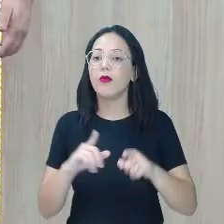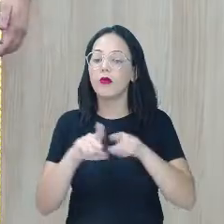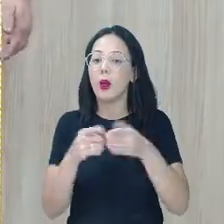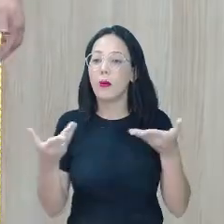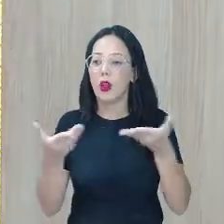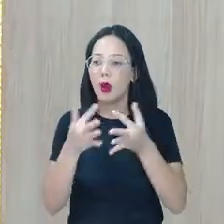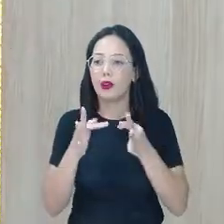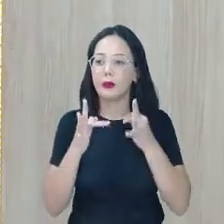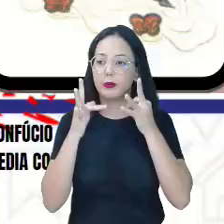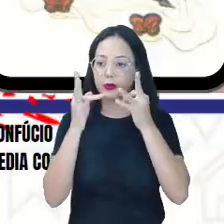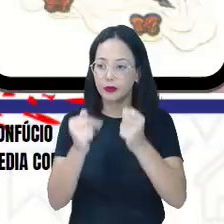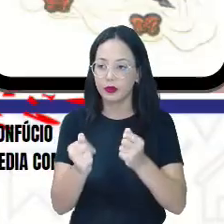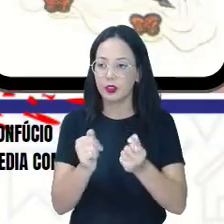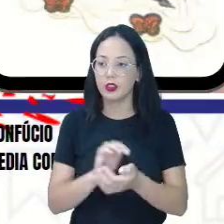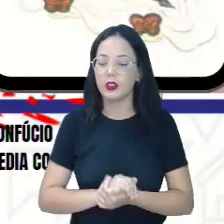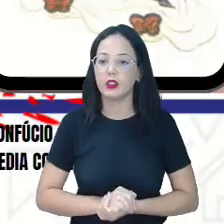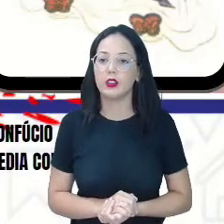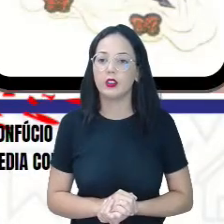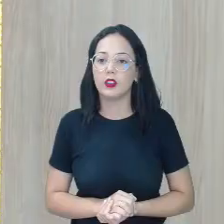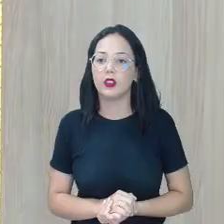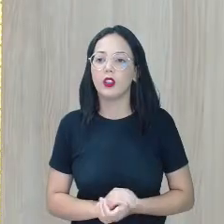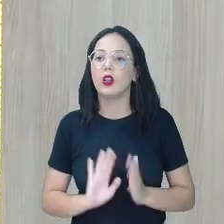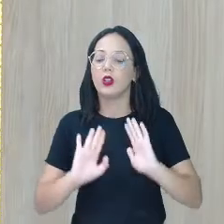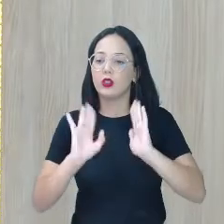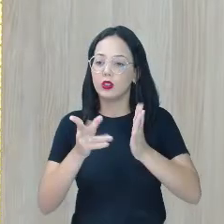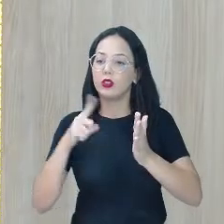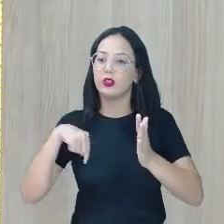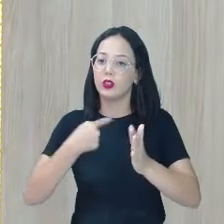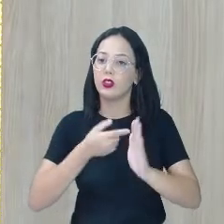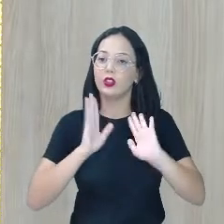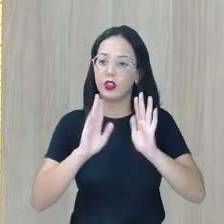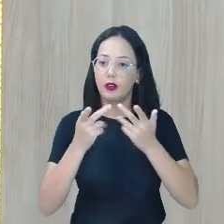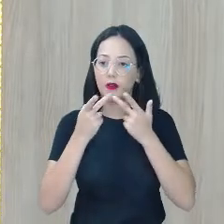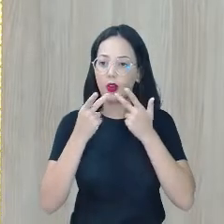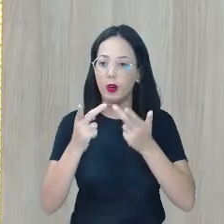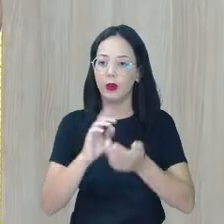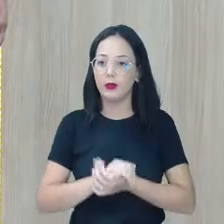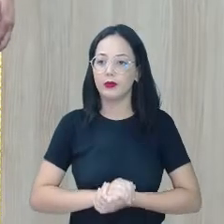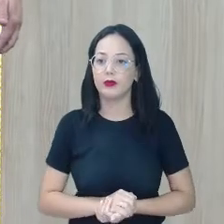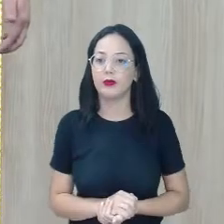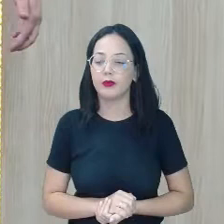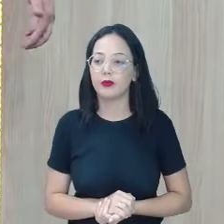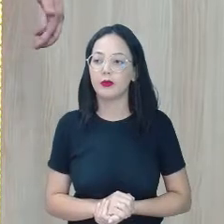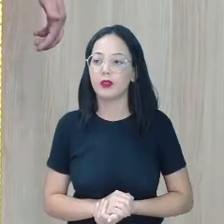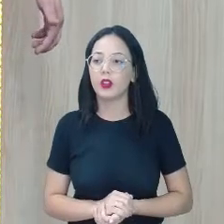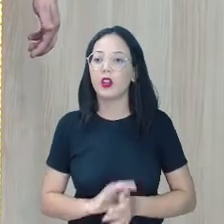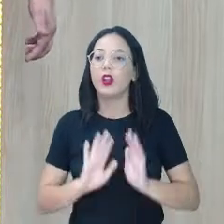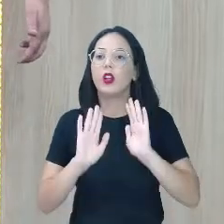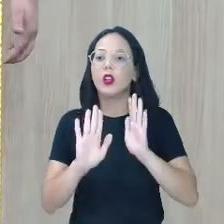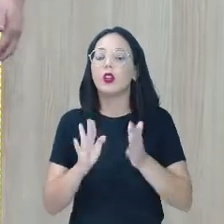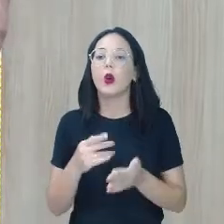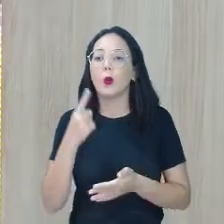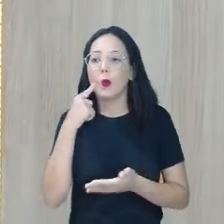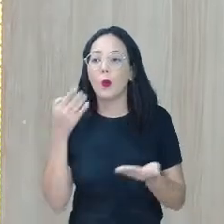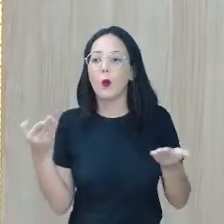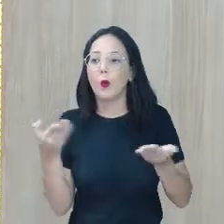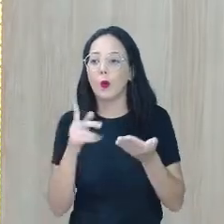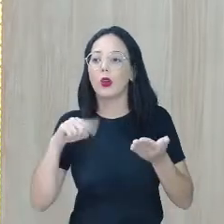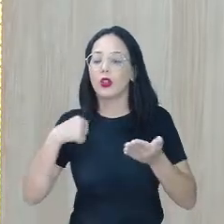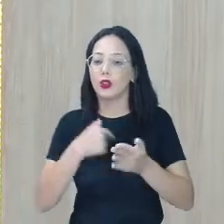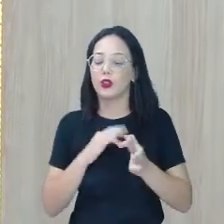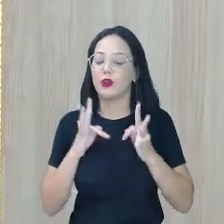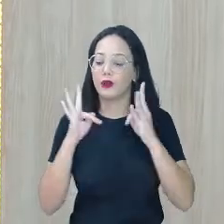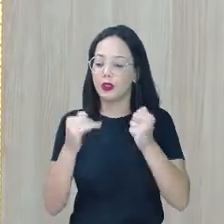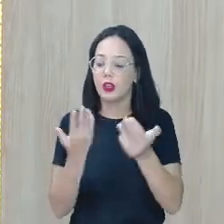fim, isso aqui a gente já falou, né? Vejam, então a gente vai finalizar a